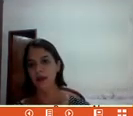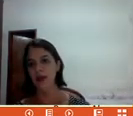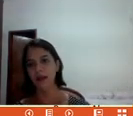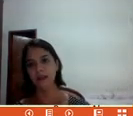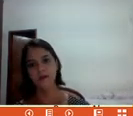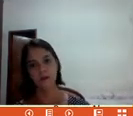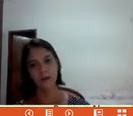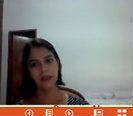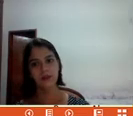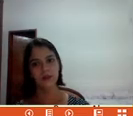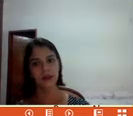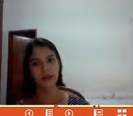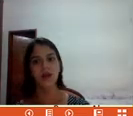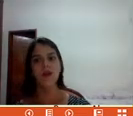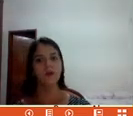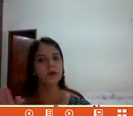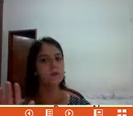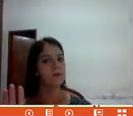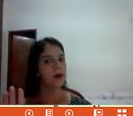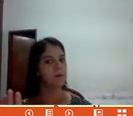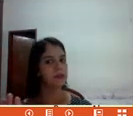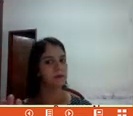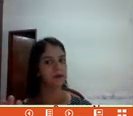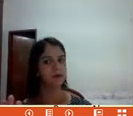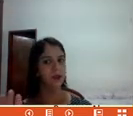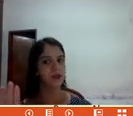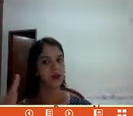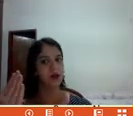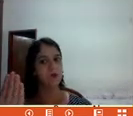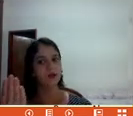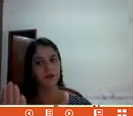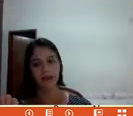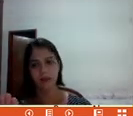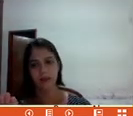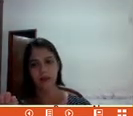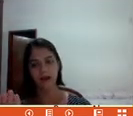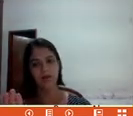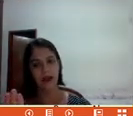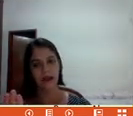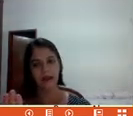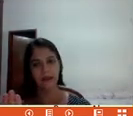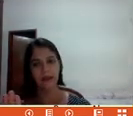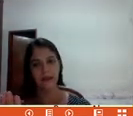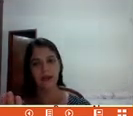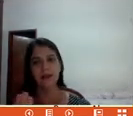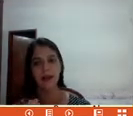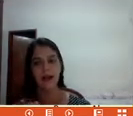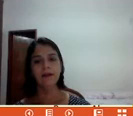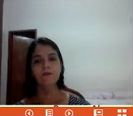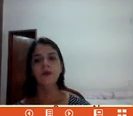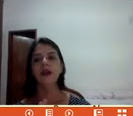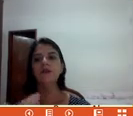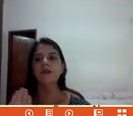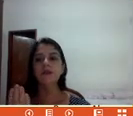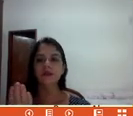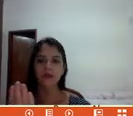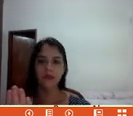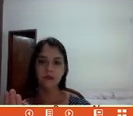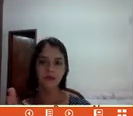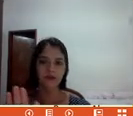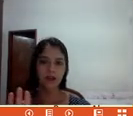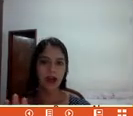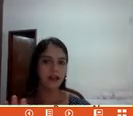também essas informações. Quando minha palma está para frente, quando eu preciso estar virada, tá? Porque às vezes